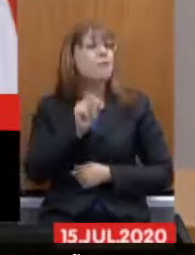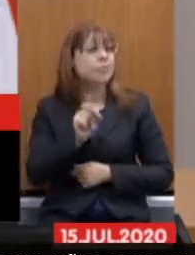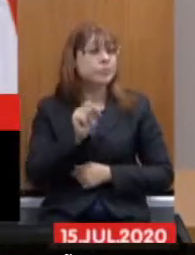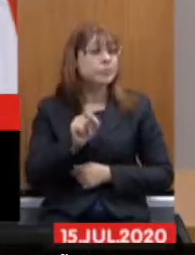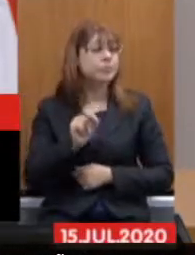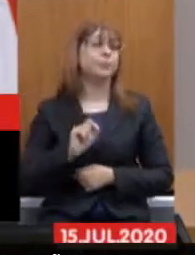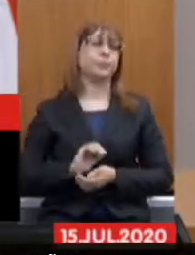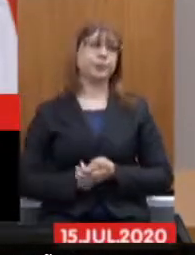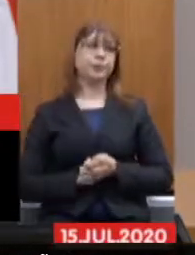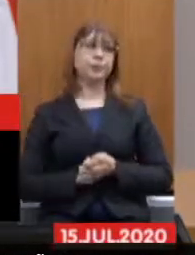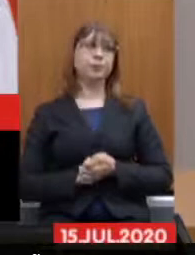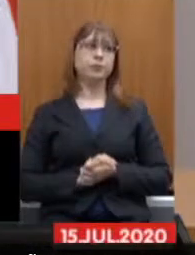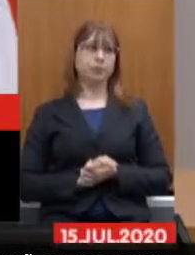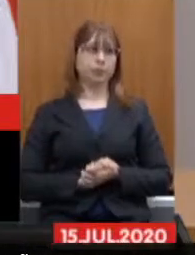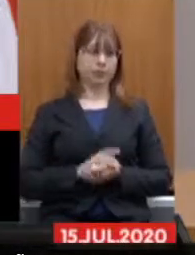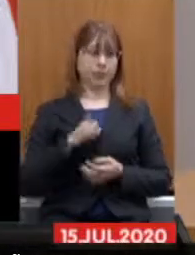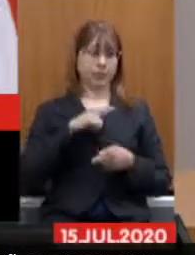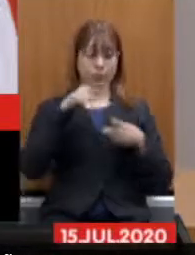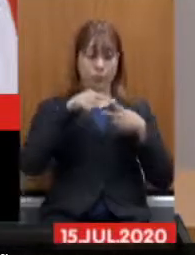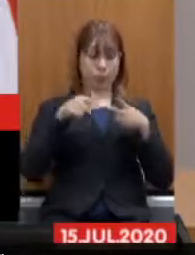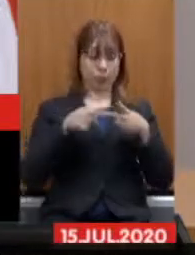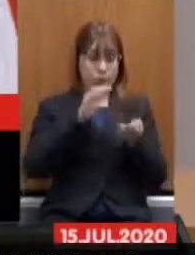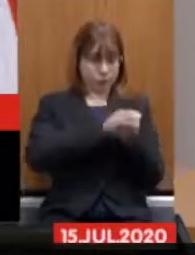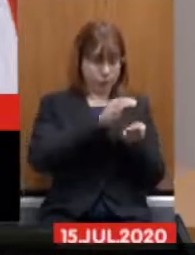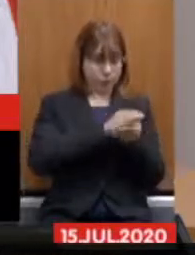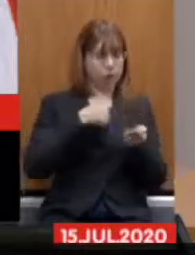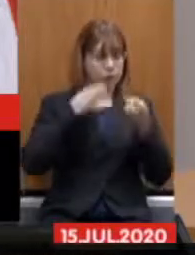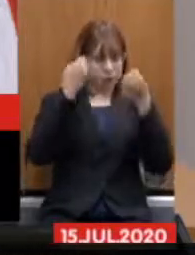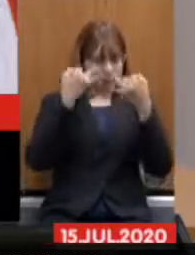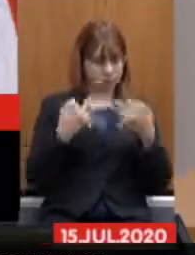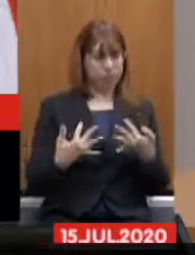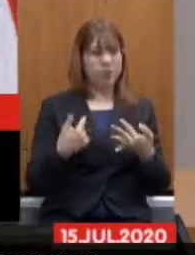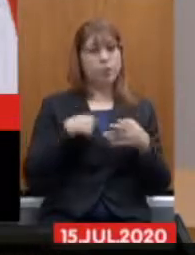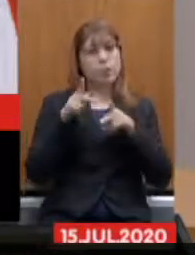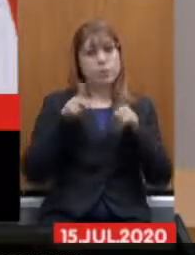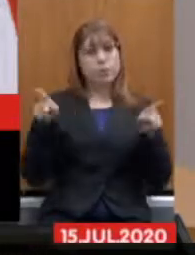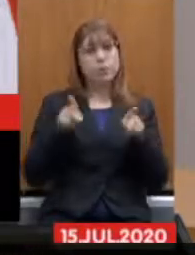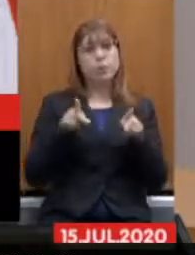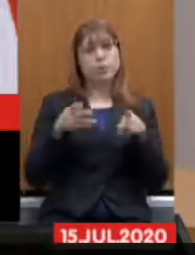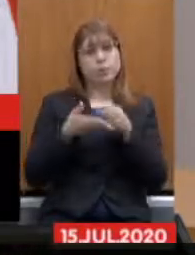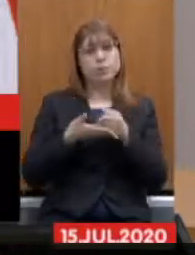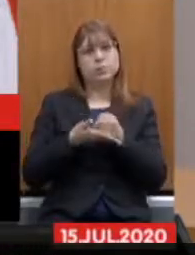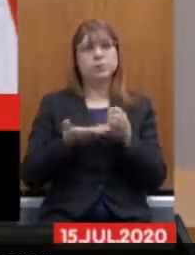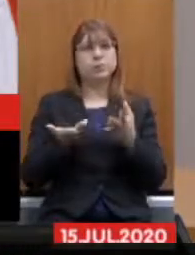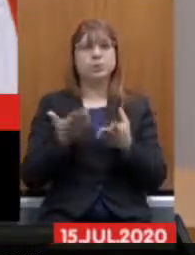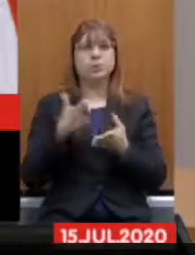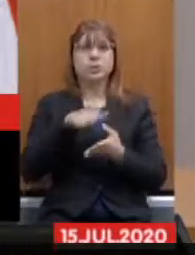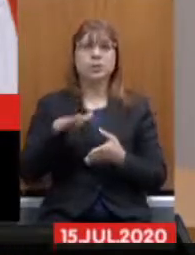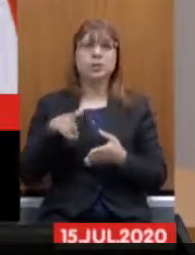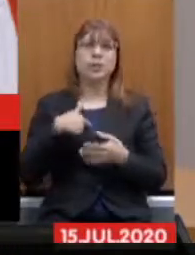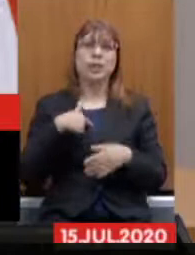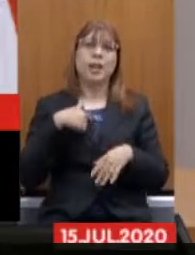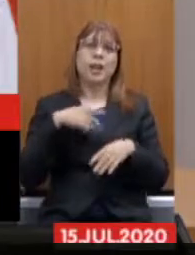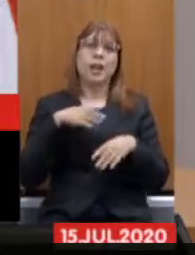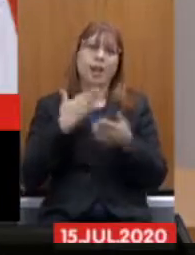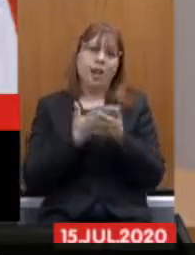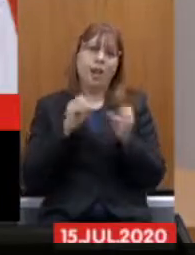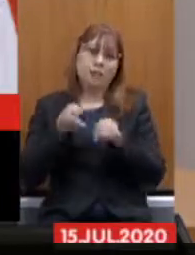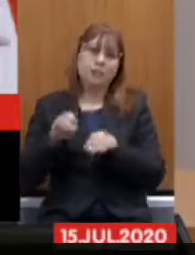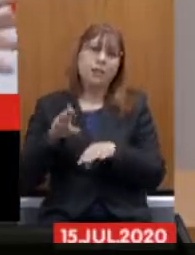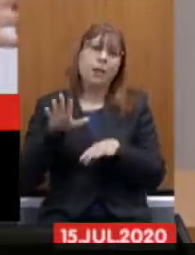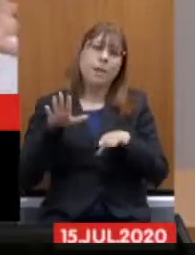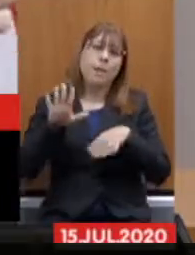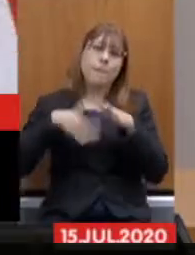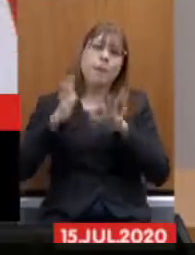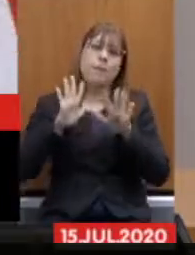era era 12 fundos eu só vou explicar de sou professor primário tá gente assim a minha aula é meio bagunçada mas o meu